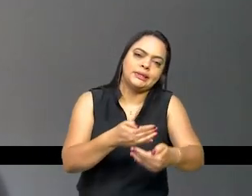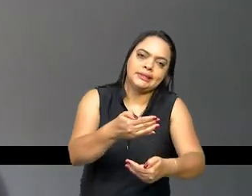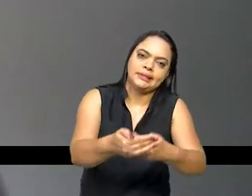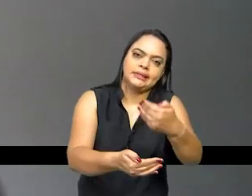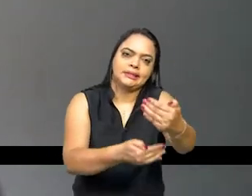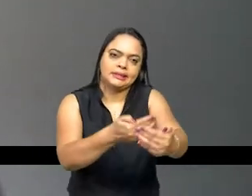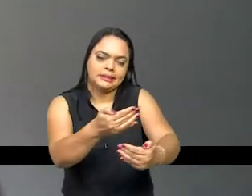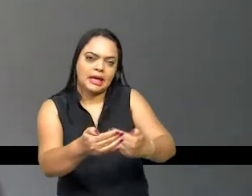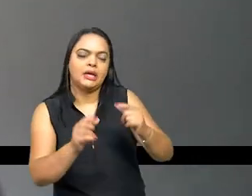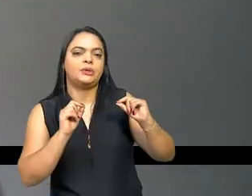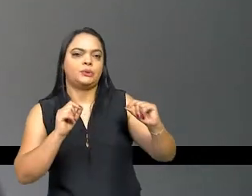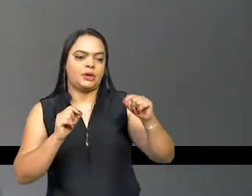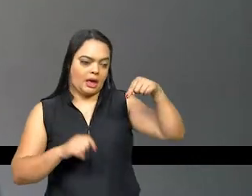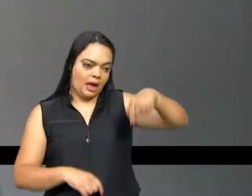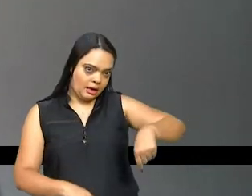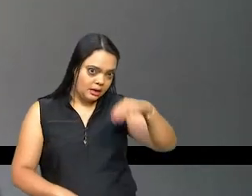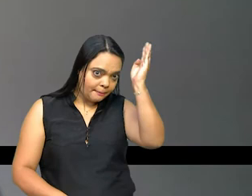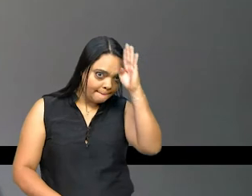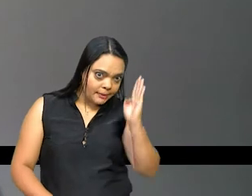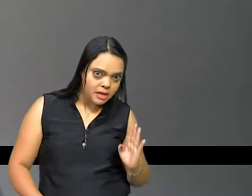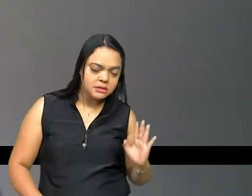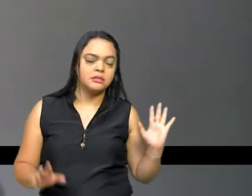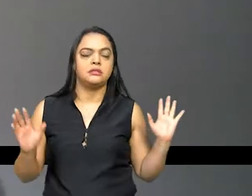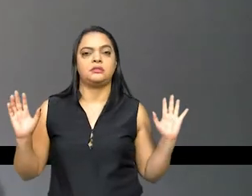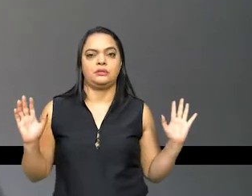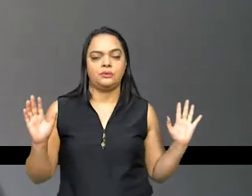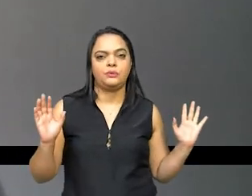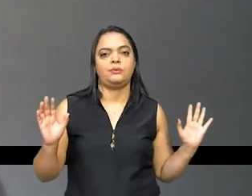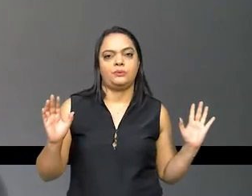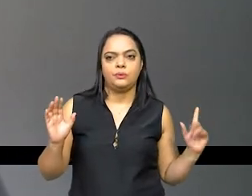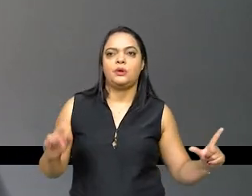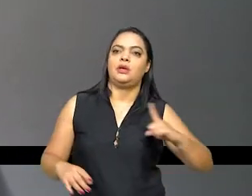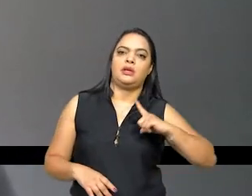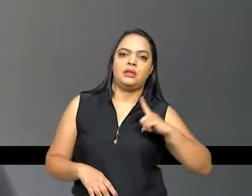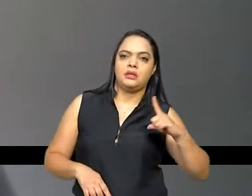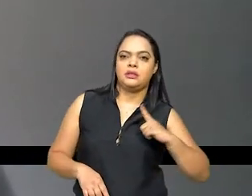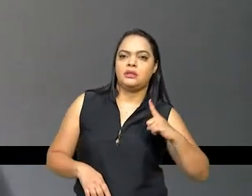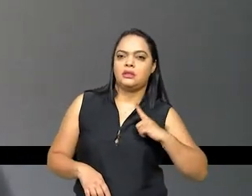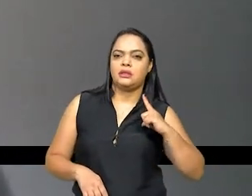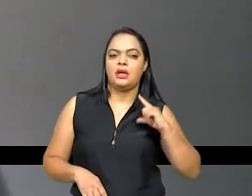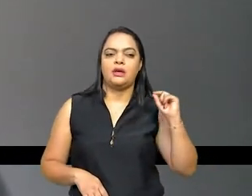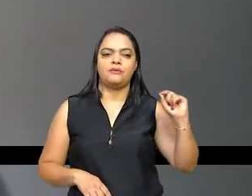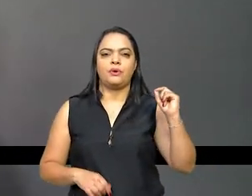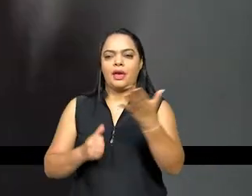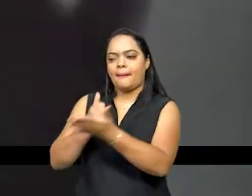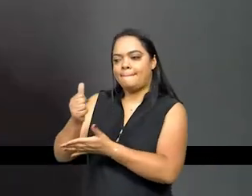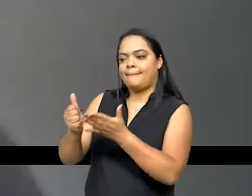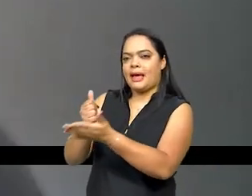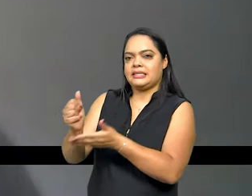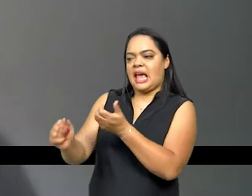predominantemente na historiografia brasileira construídos na perspectiva da branquitude?